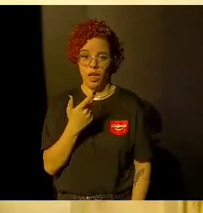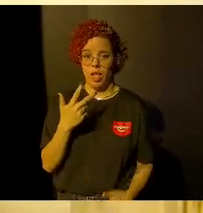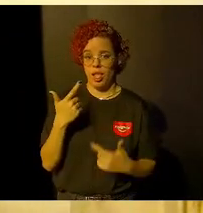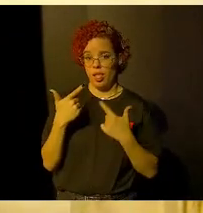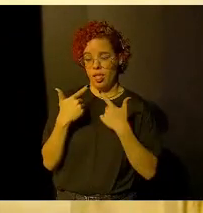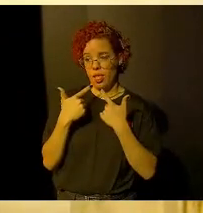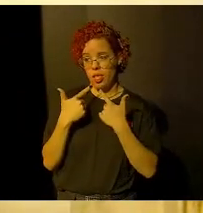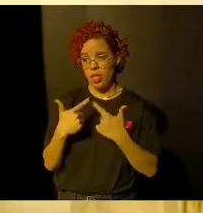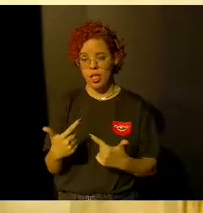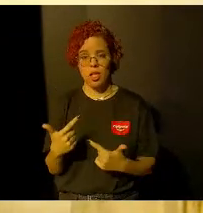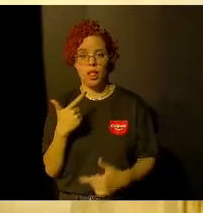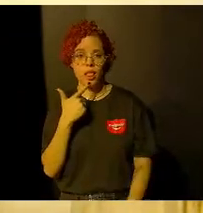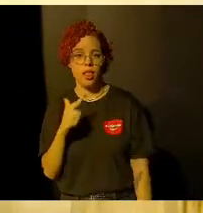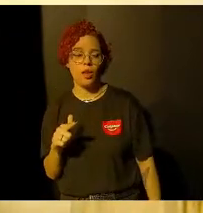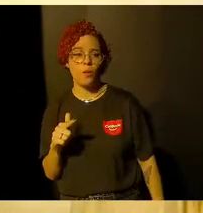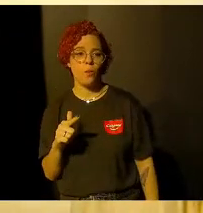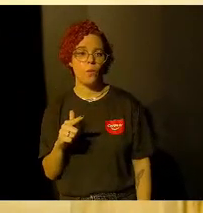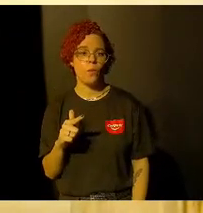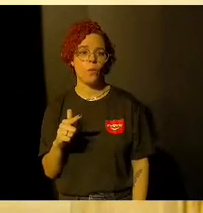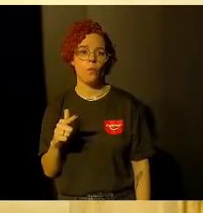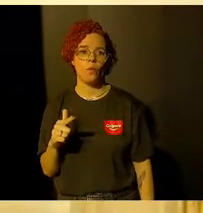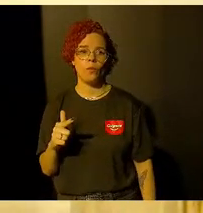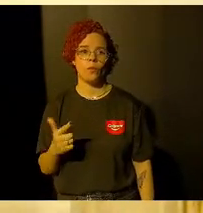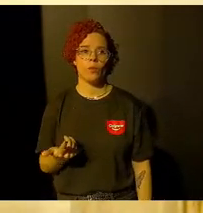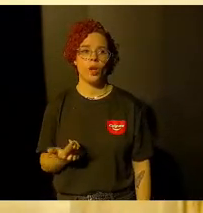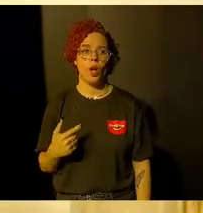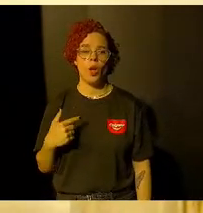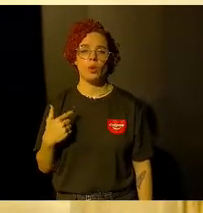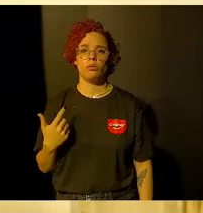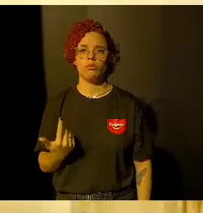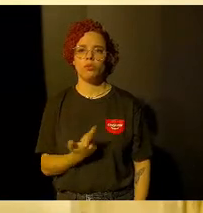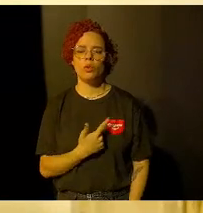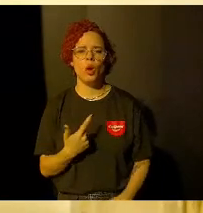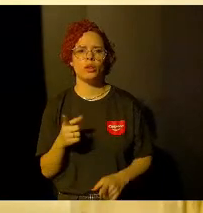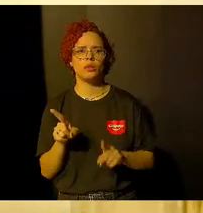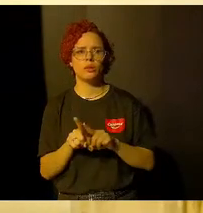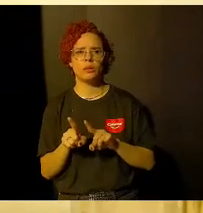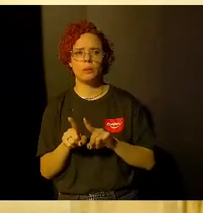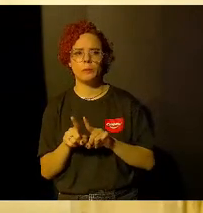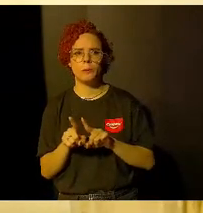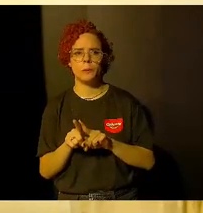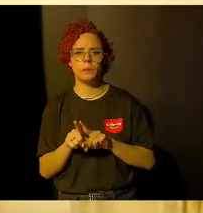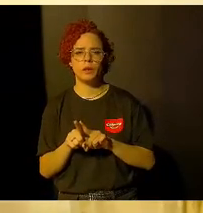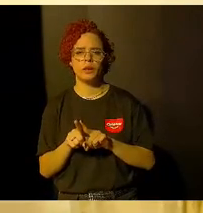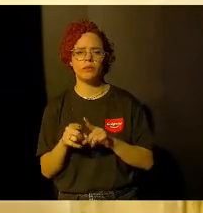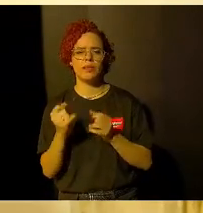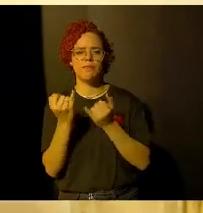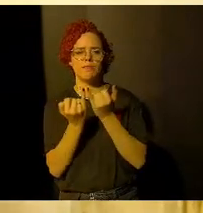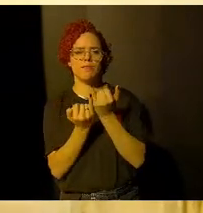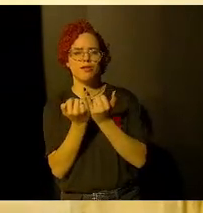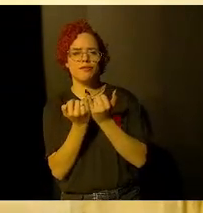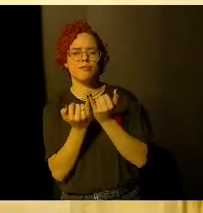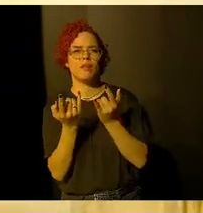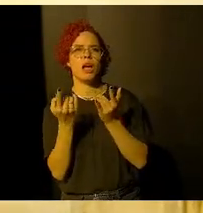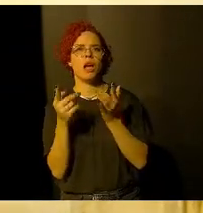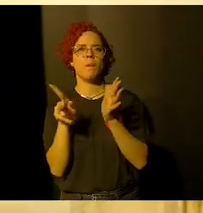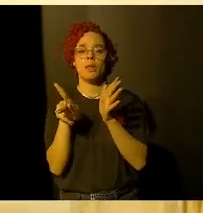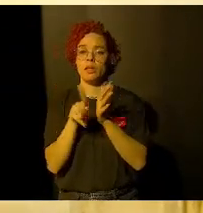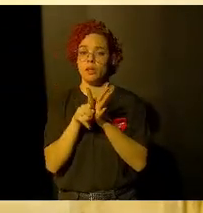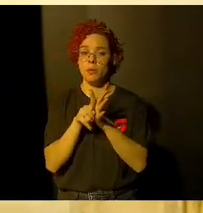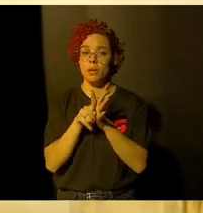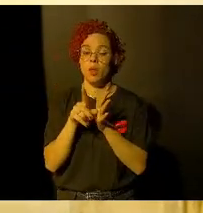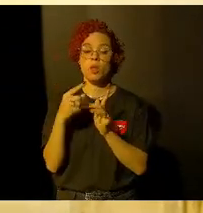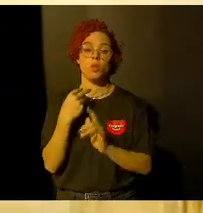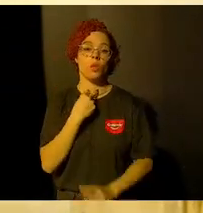línguas nacionais portanto Nós também para para ganhar este lugar pertencimento não nos podemos esquecer da